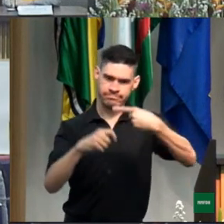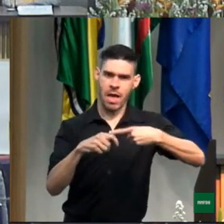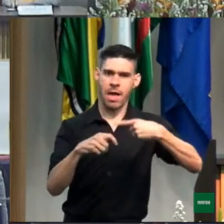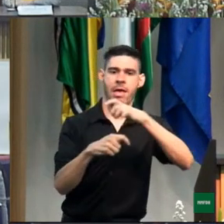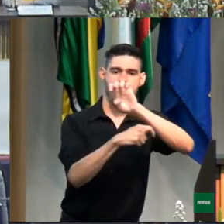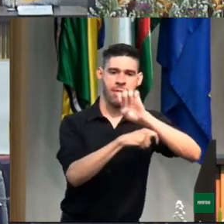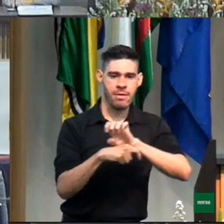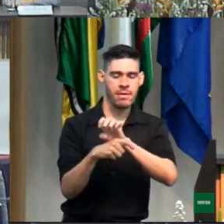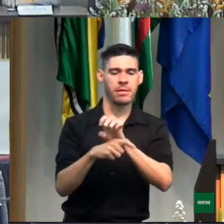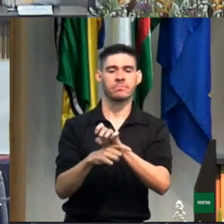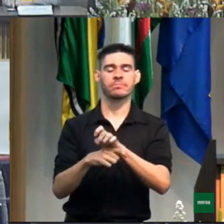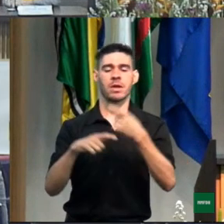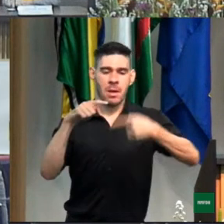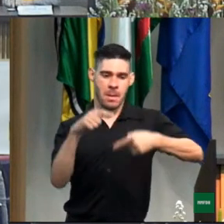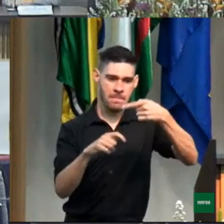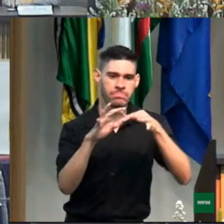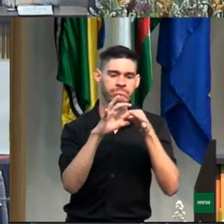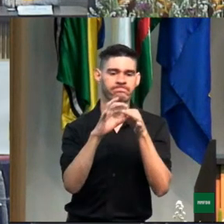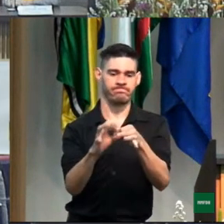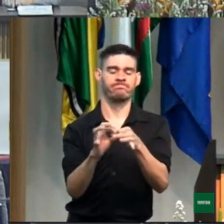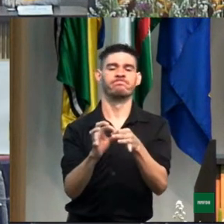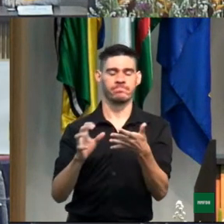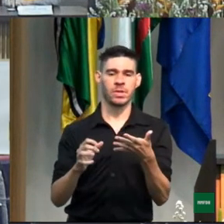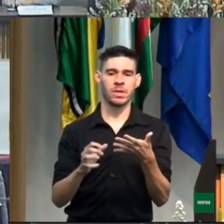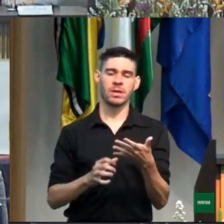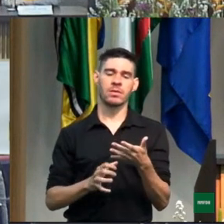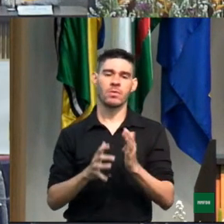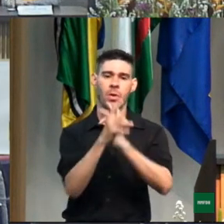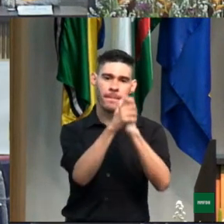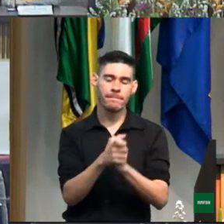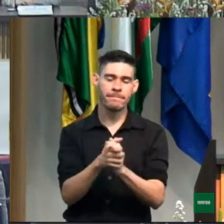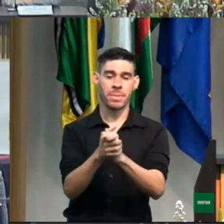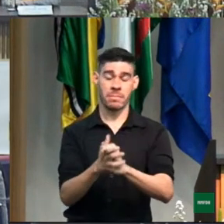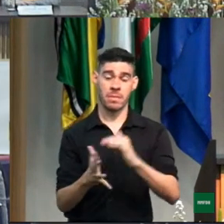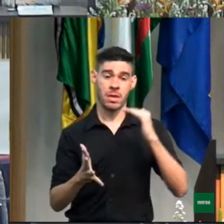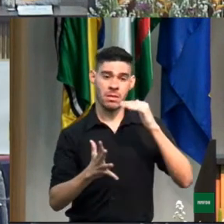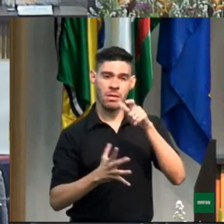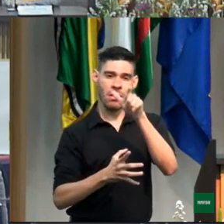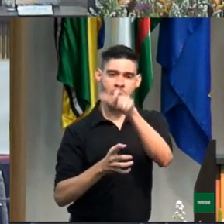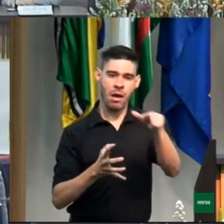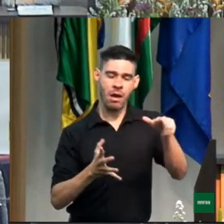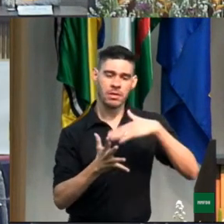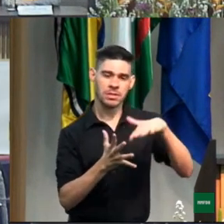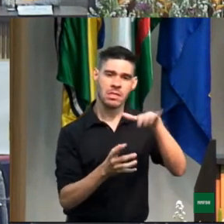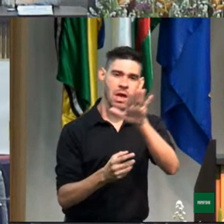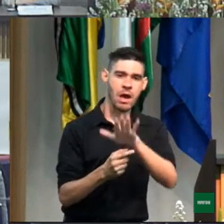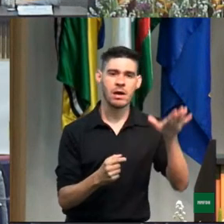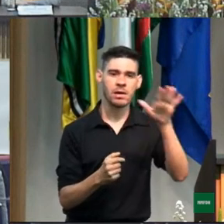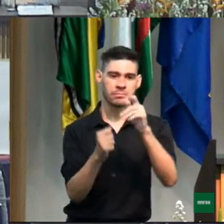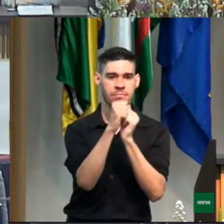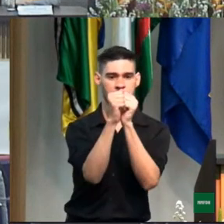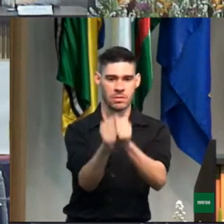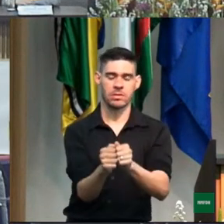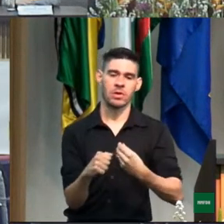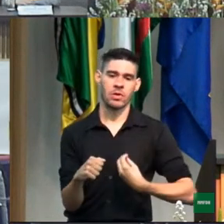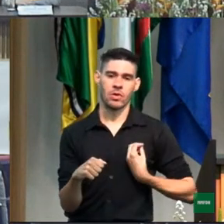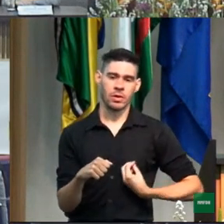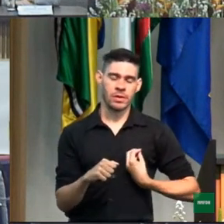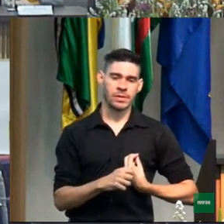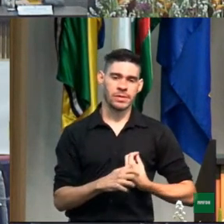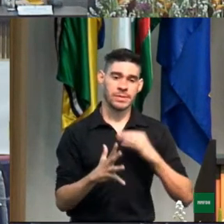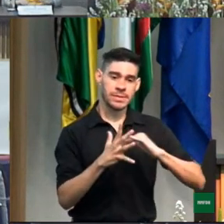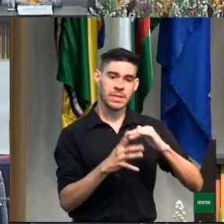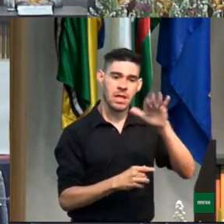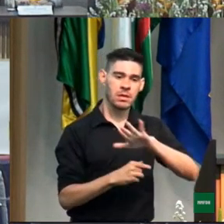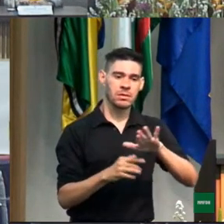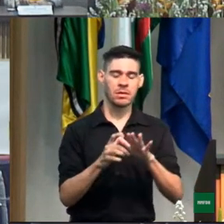estruturadas. Cumprimento aos nossos secretários nacionais aqui, secretária nacional do Direito da Pessoa com